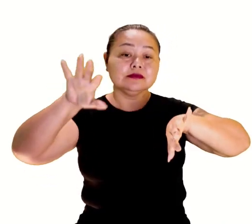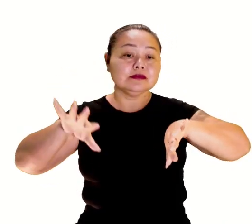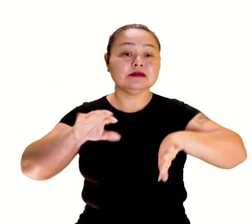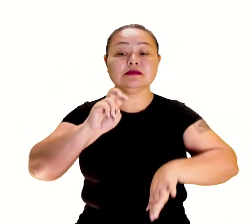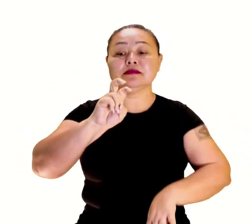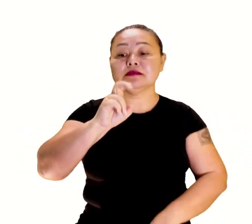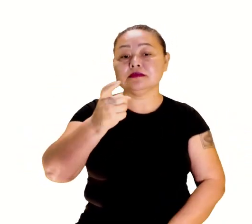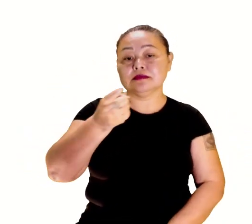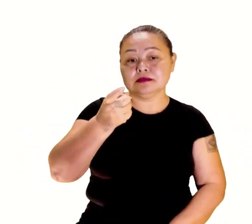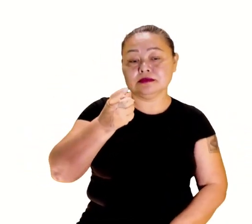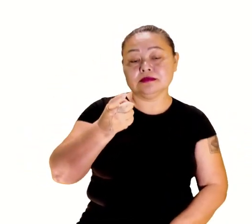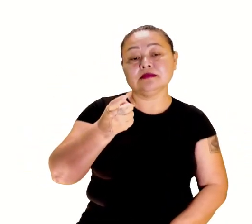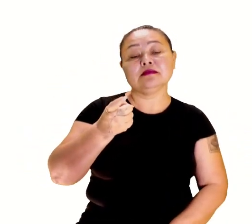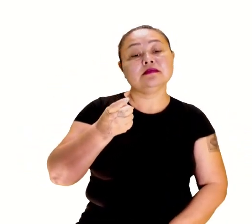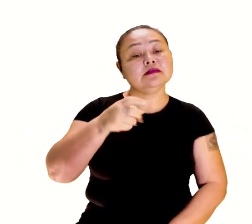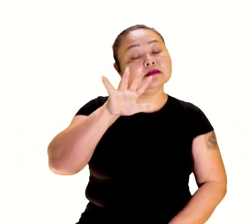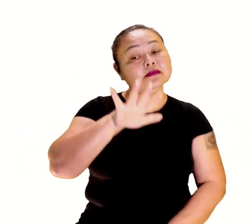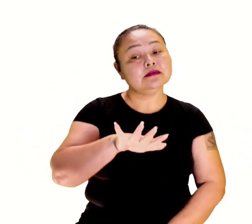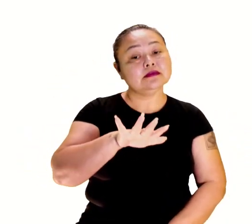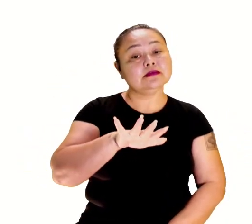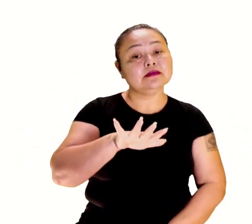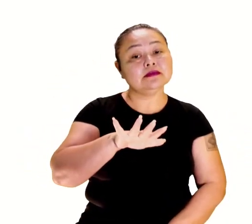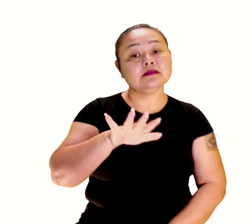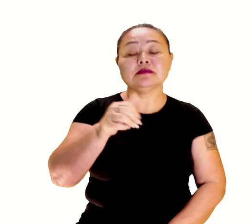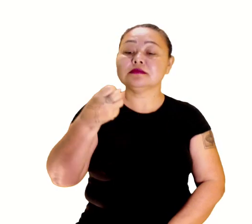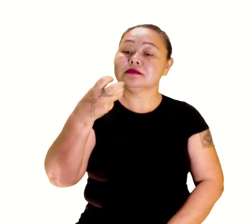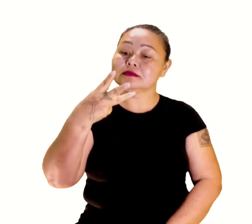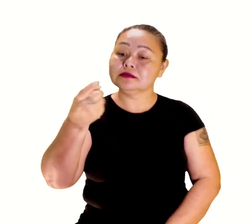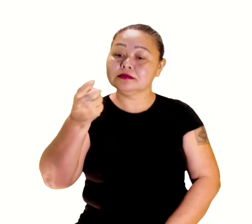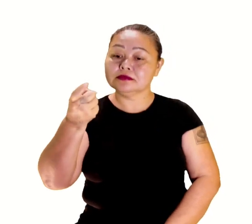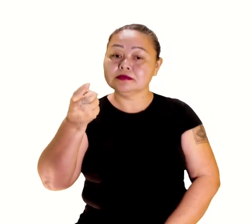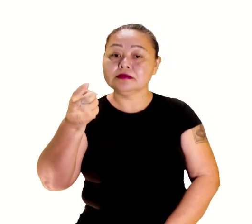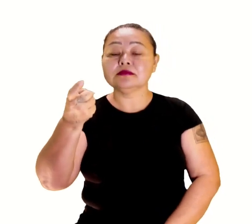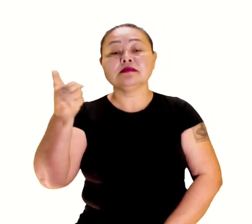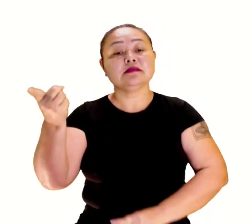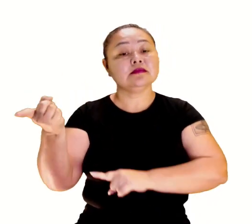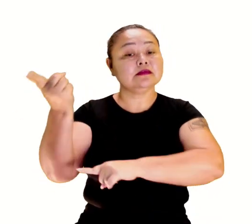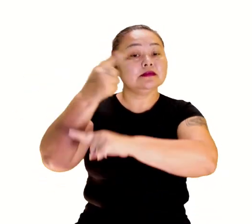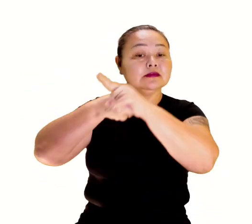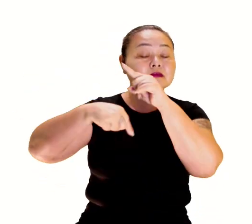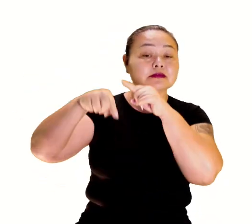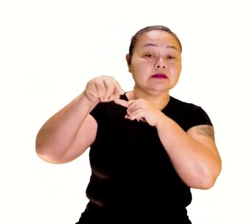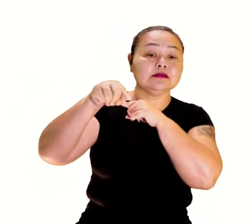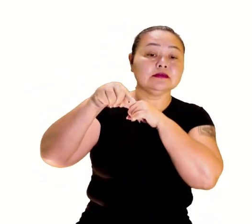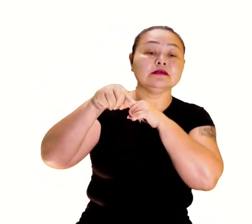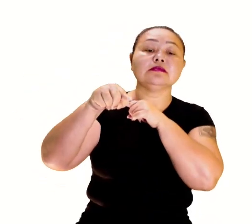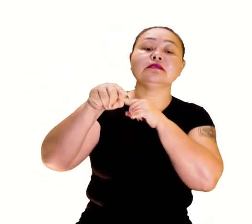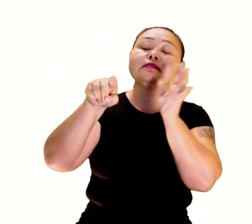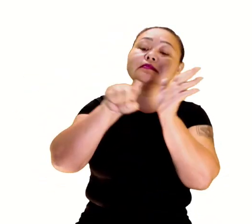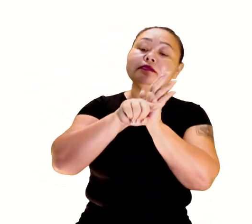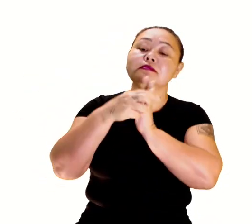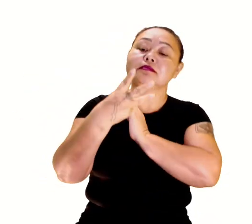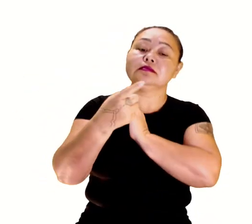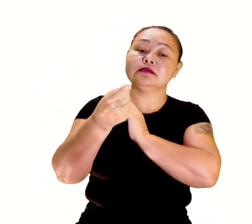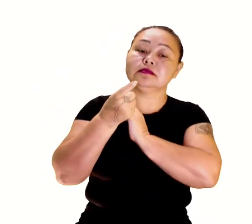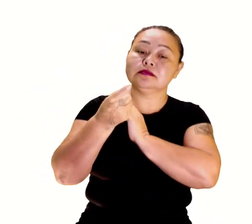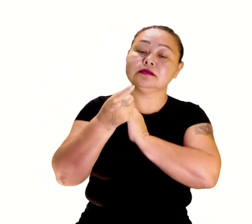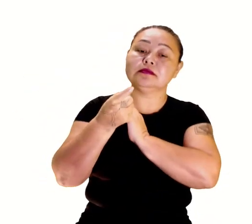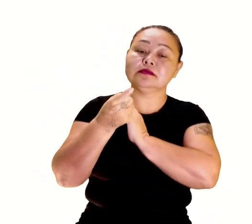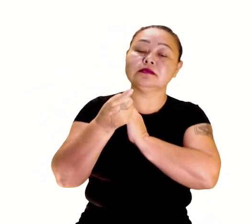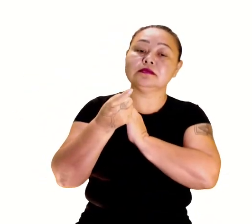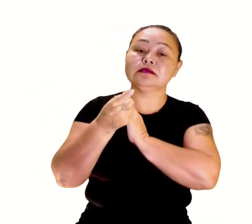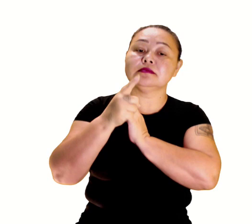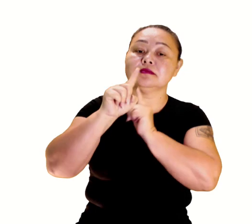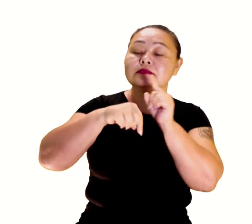já está do lado de cá? Já. Deixa para cá. 3x está do lado de lá, não tá? Então vai ter que passar para cá Menos como? 3. Menos 3x. 3x.